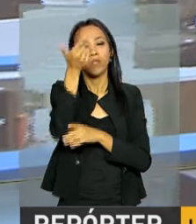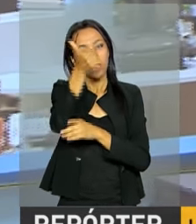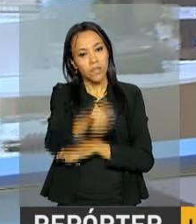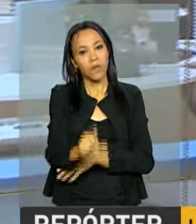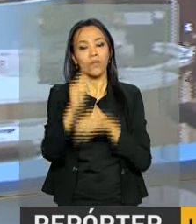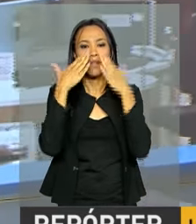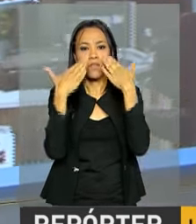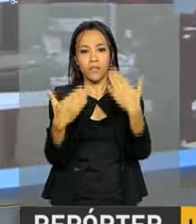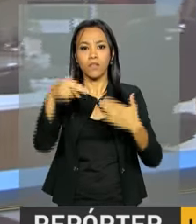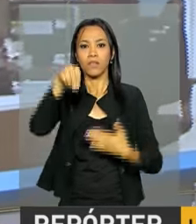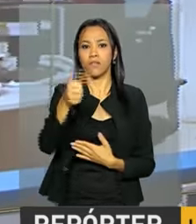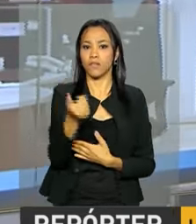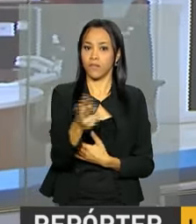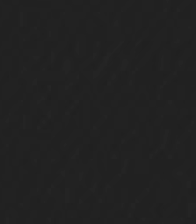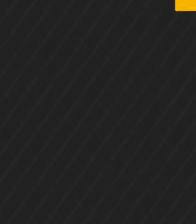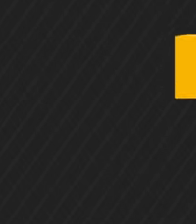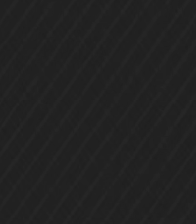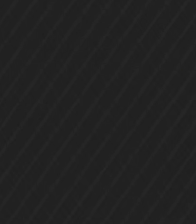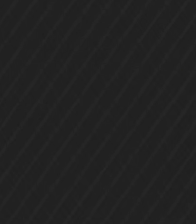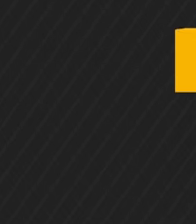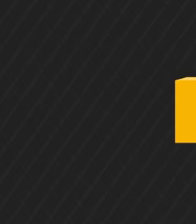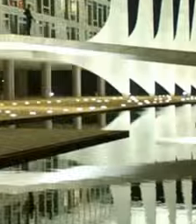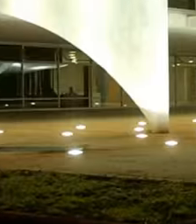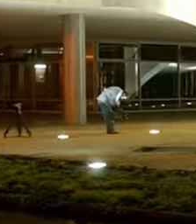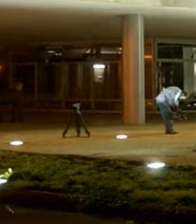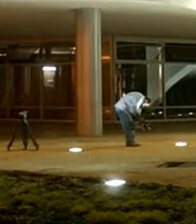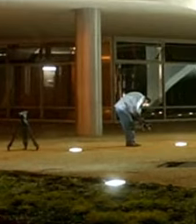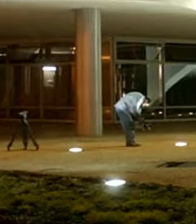do repórter ele br